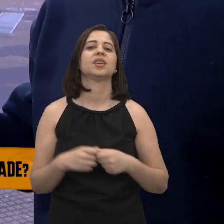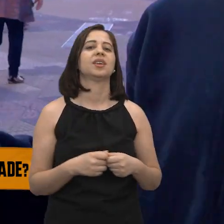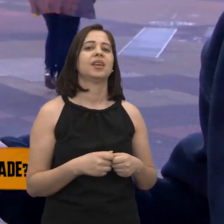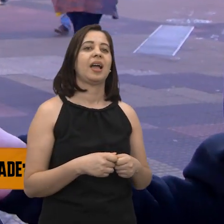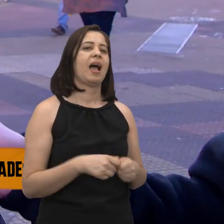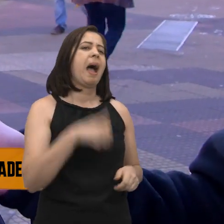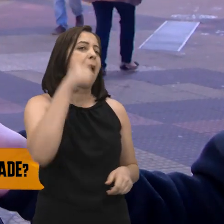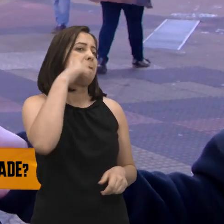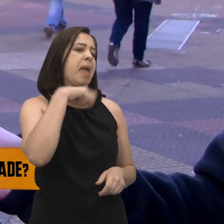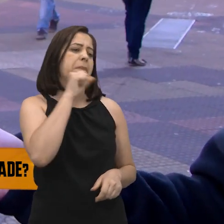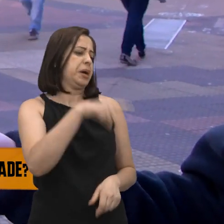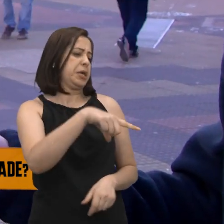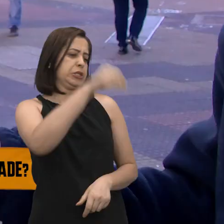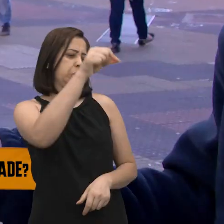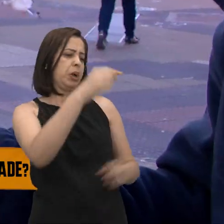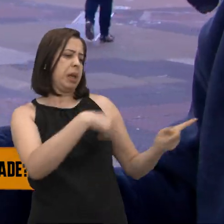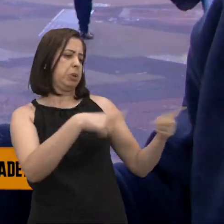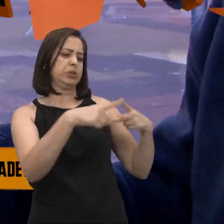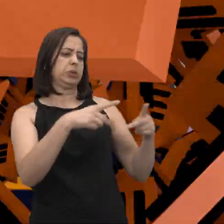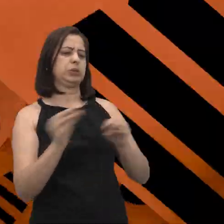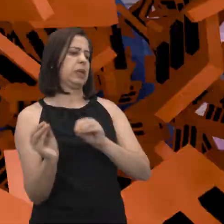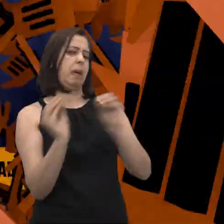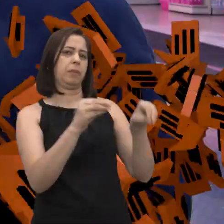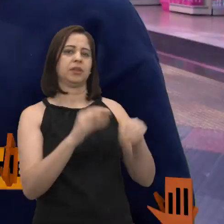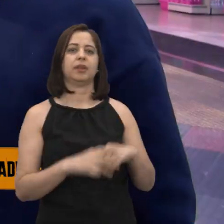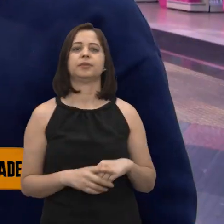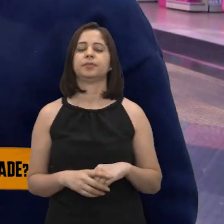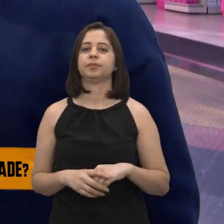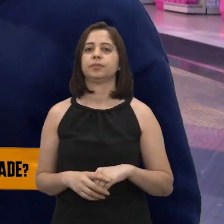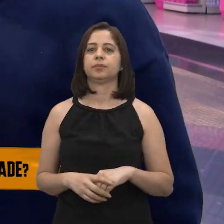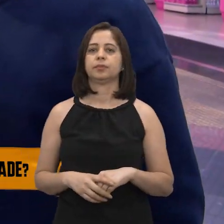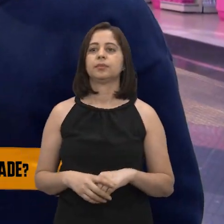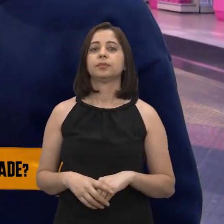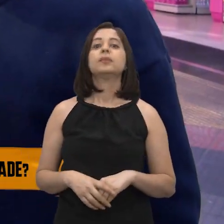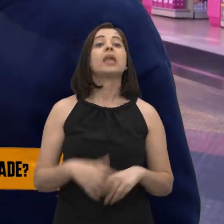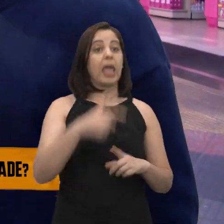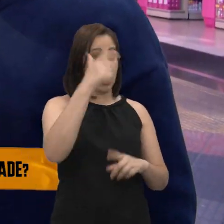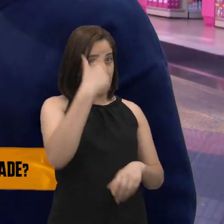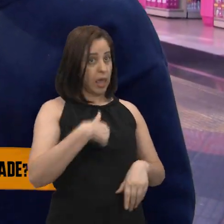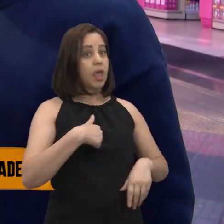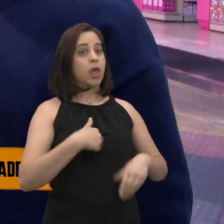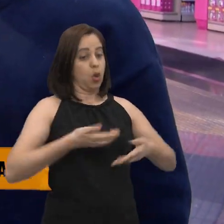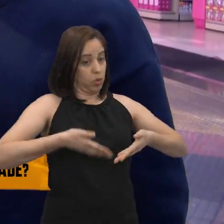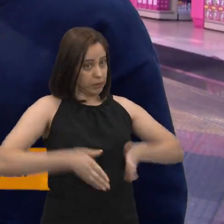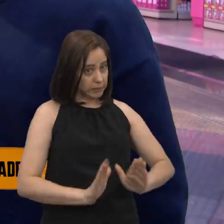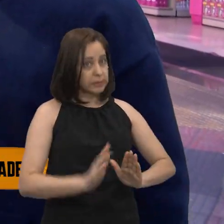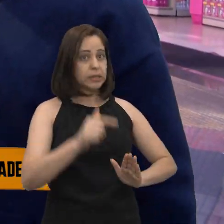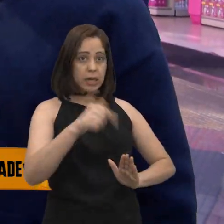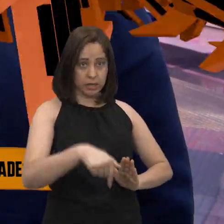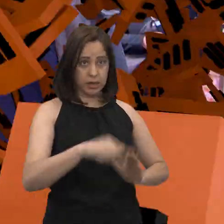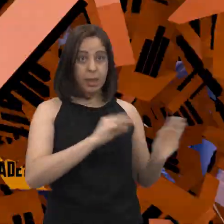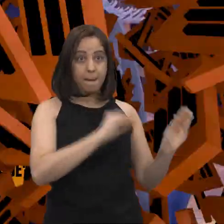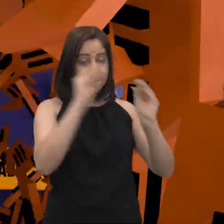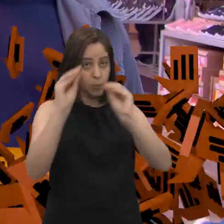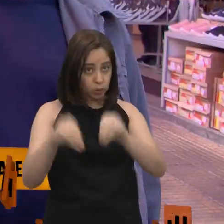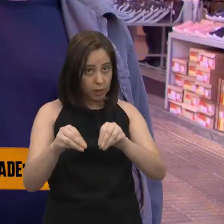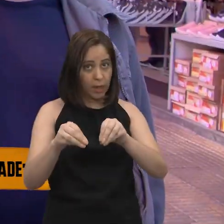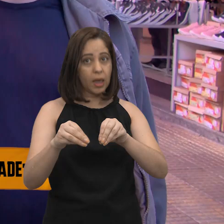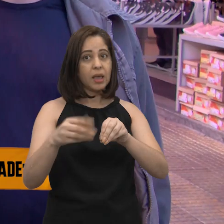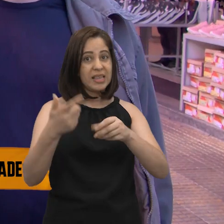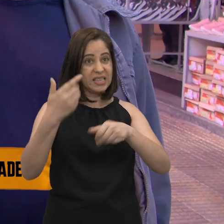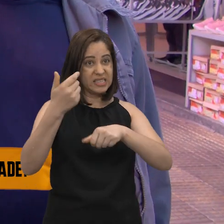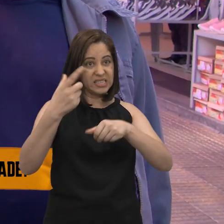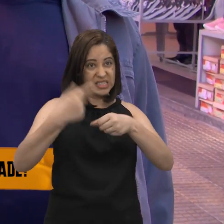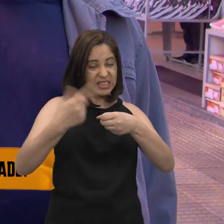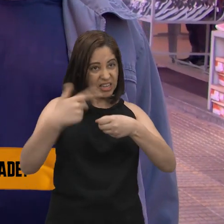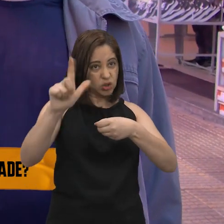morar? Foi minha mãe que escolheu mesmo, aí eu vim junto. Eu sou natural daqui, morei fora 4 anos e voltei para cá outra vez. David, me diz uma